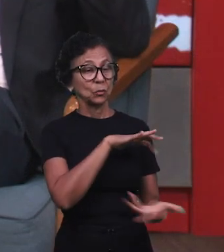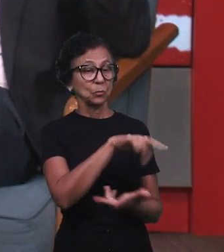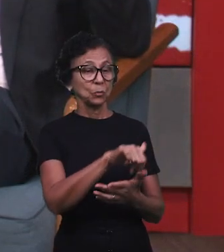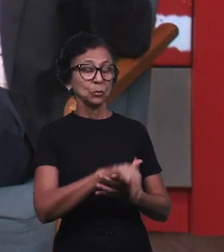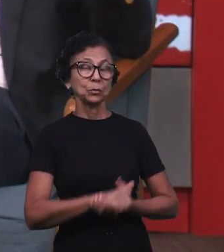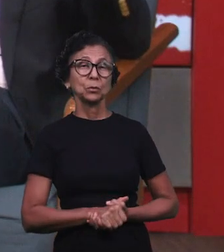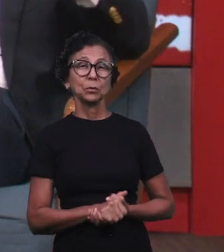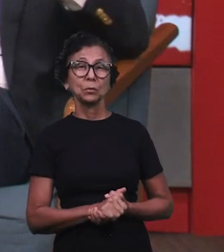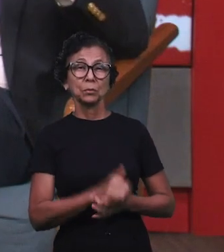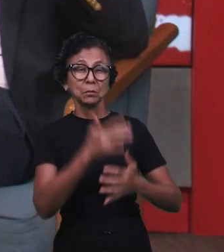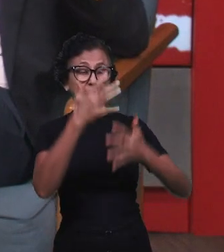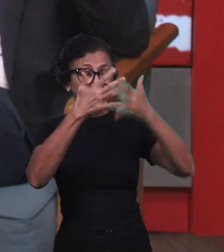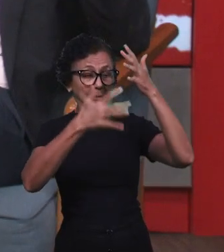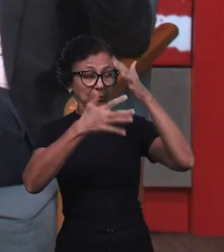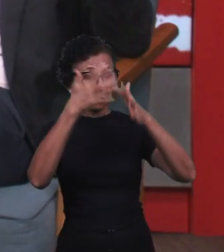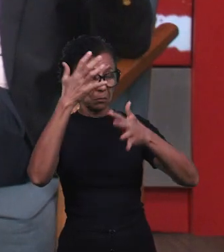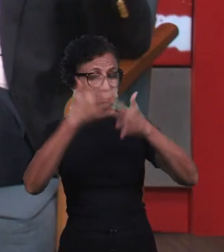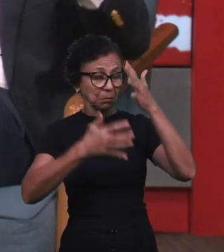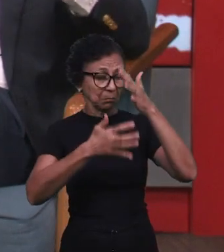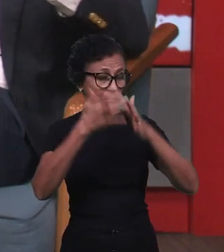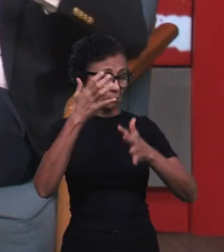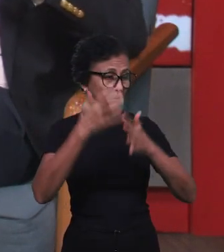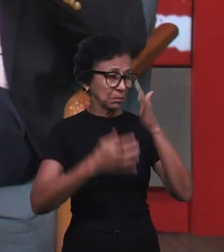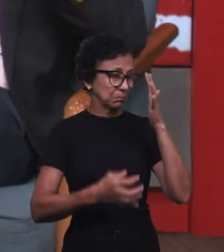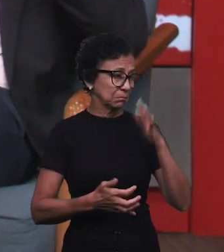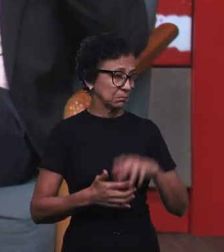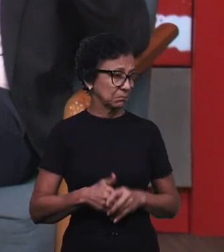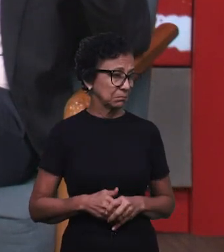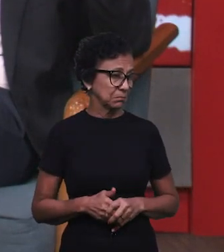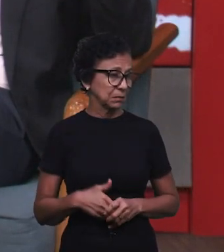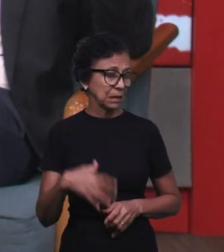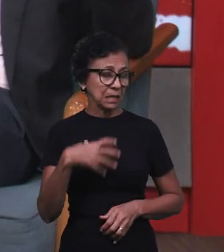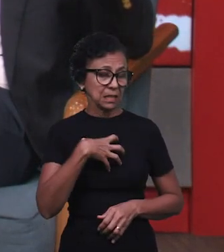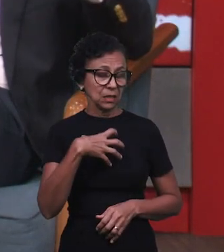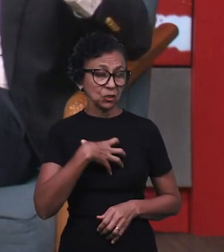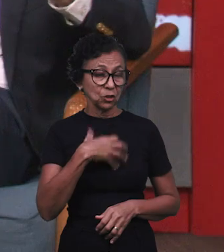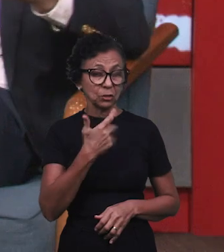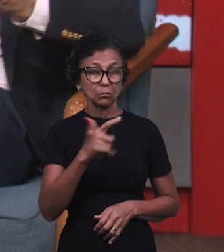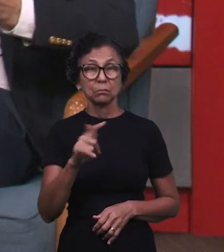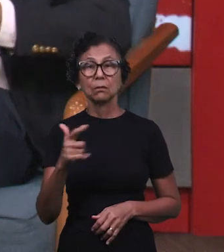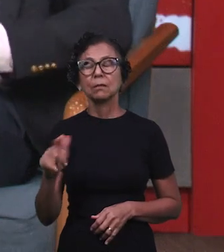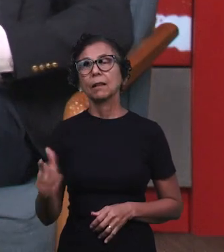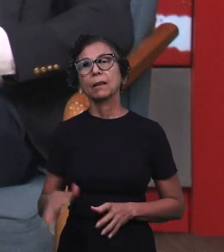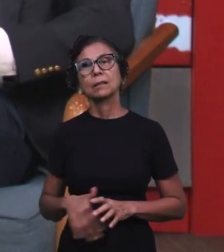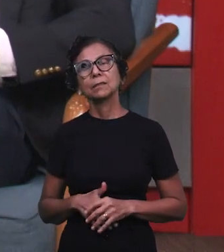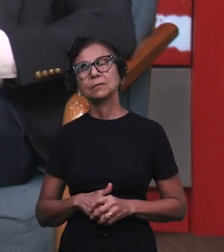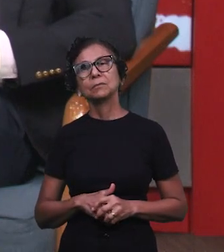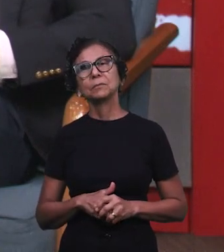de ruídos que não têm nenhum sentido, que não fazem